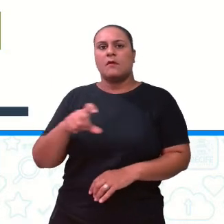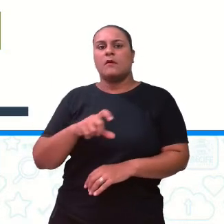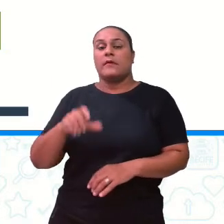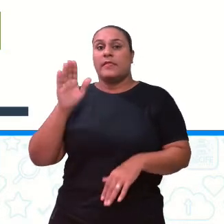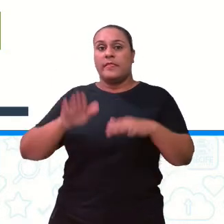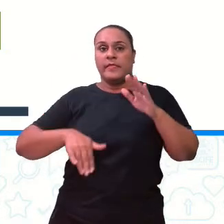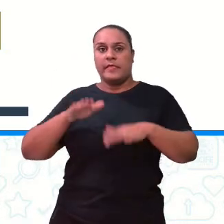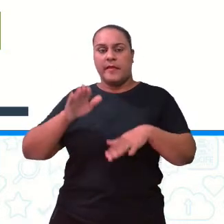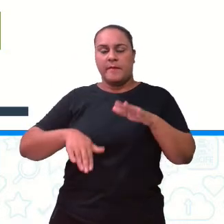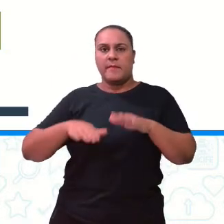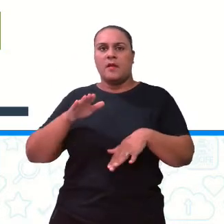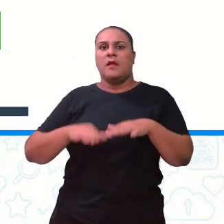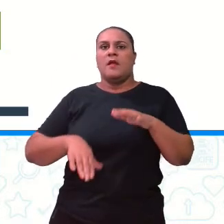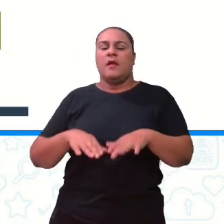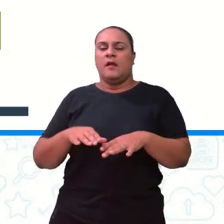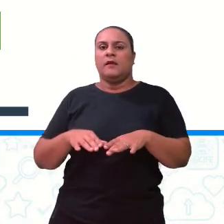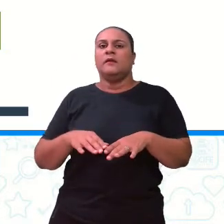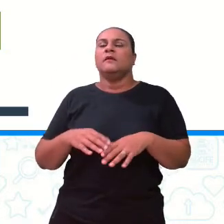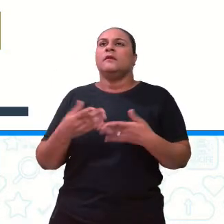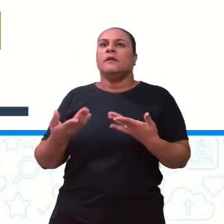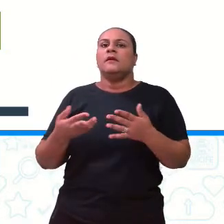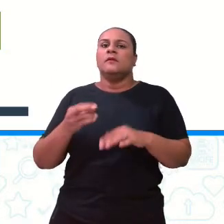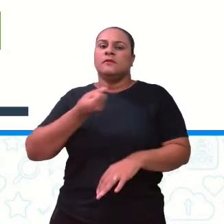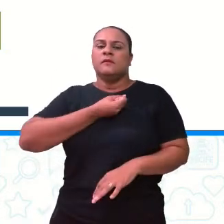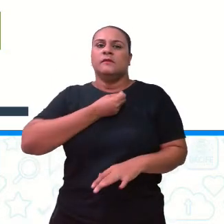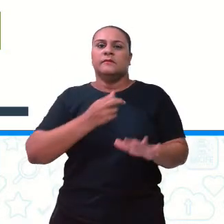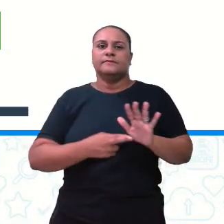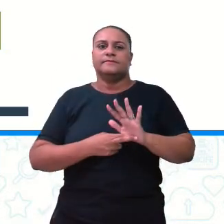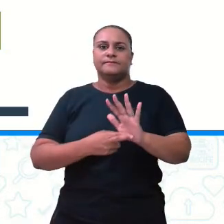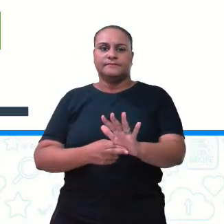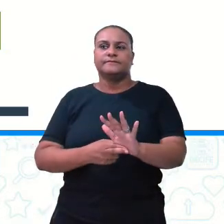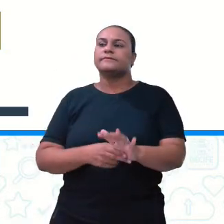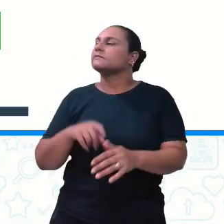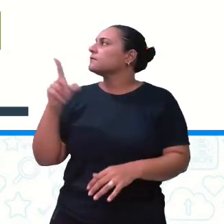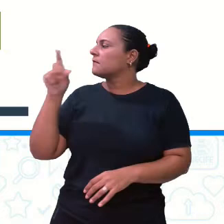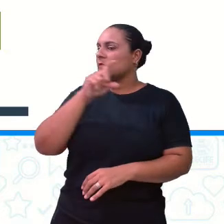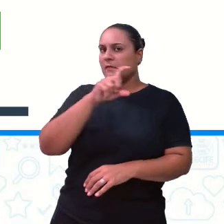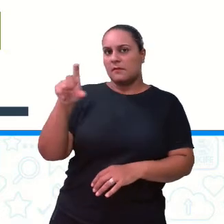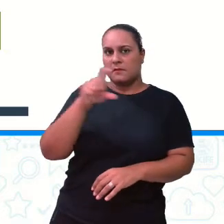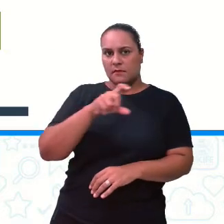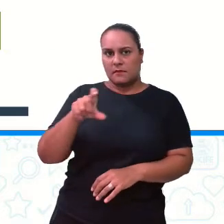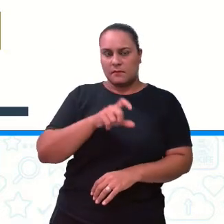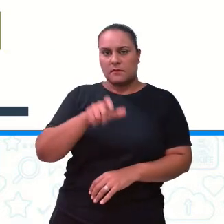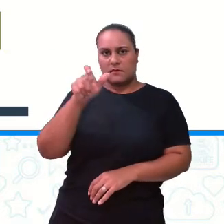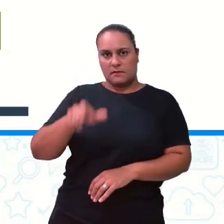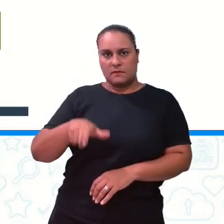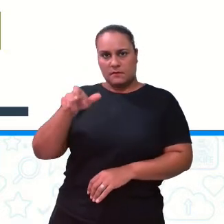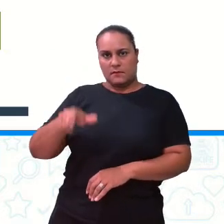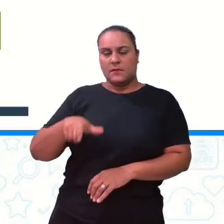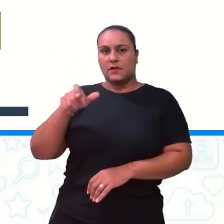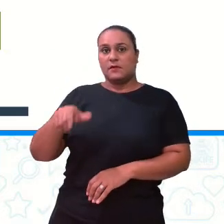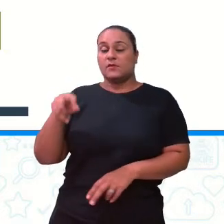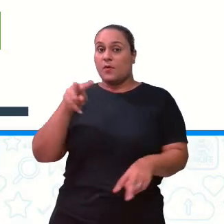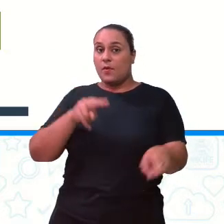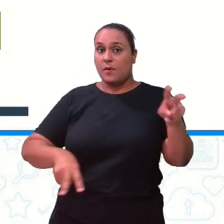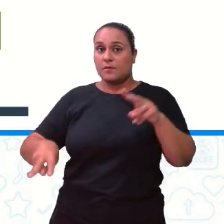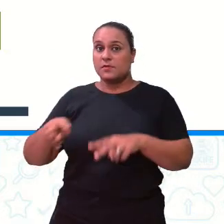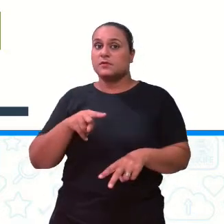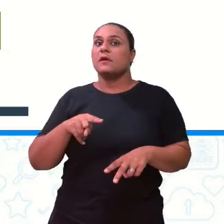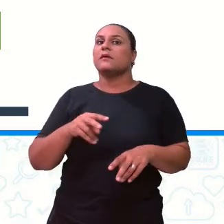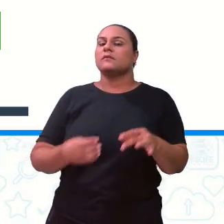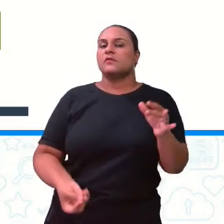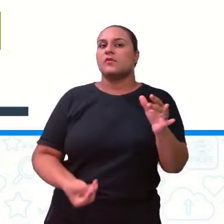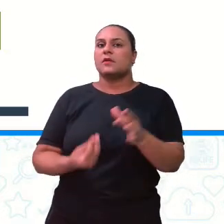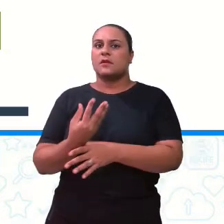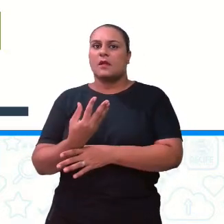depender dos números que estão ali representando cada barrinha daquela. Então, observem que eles são